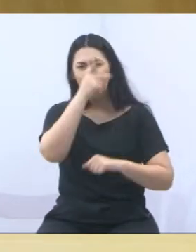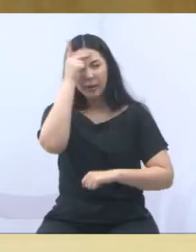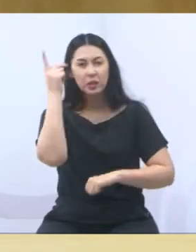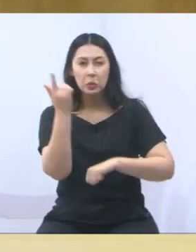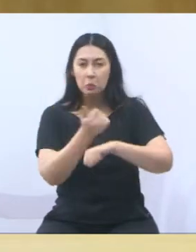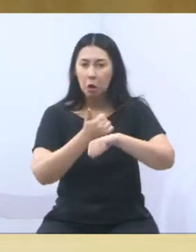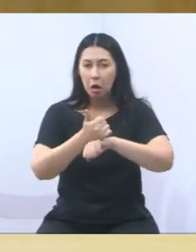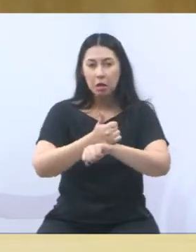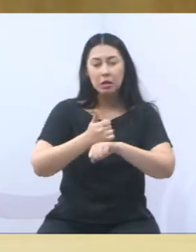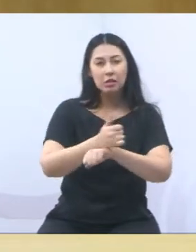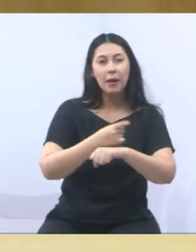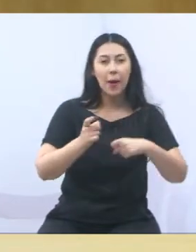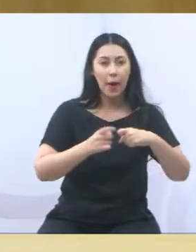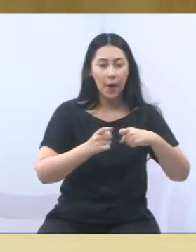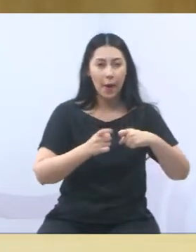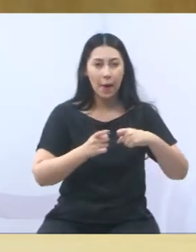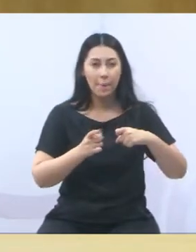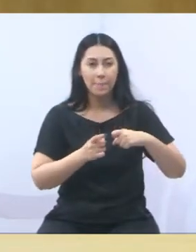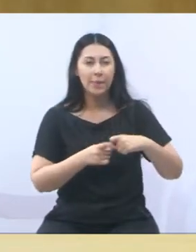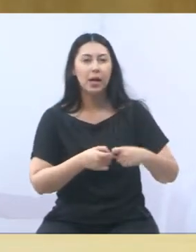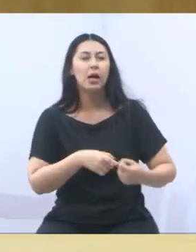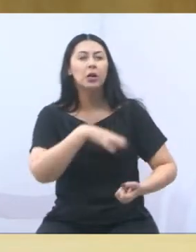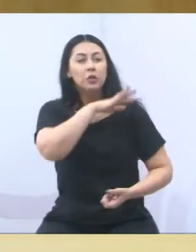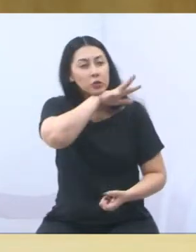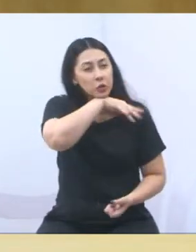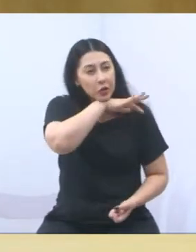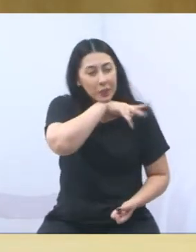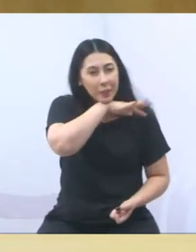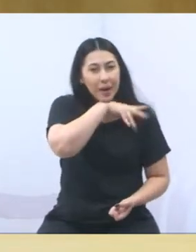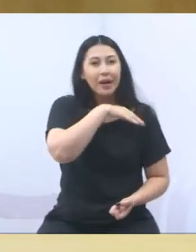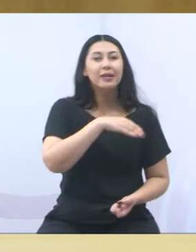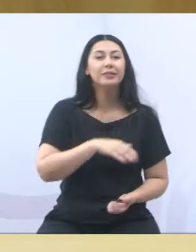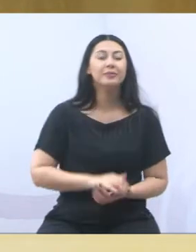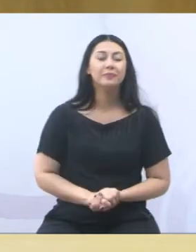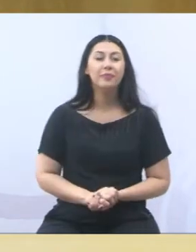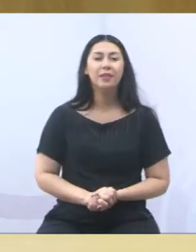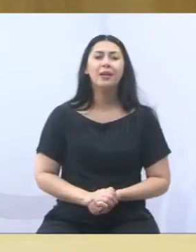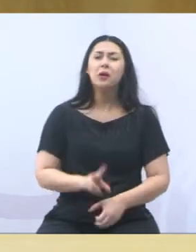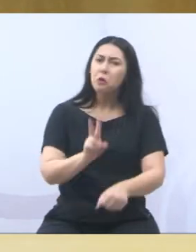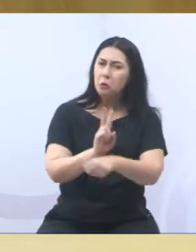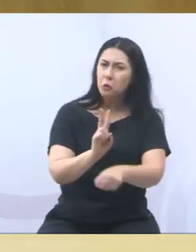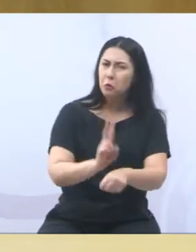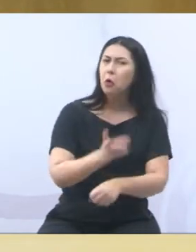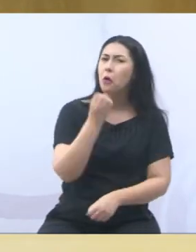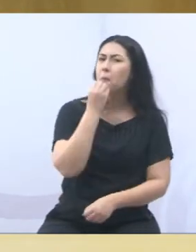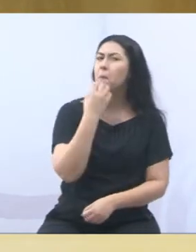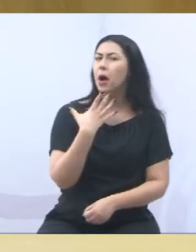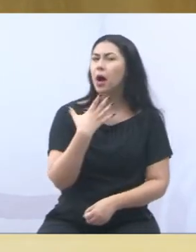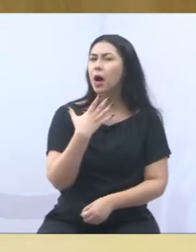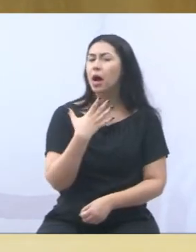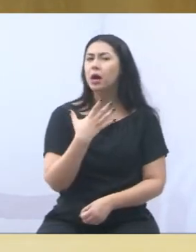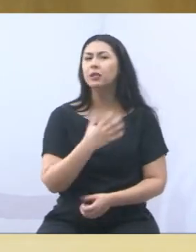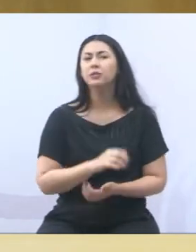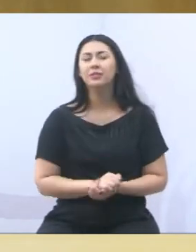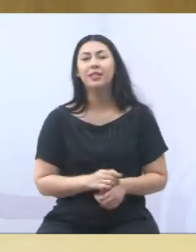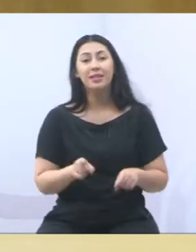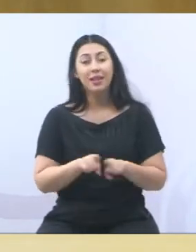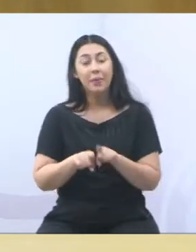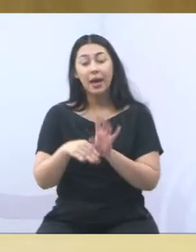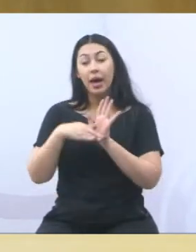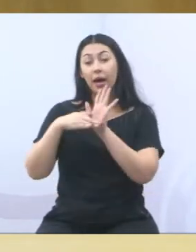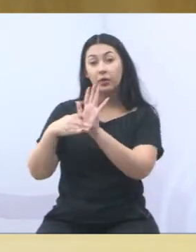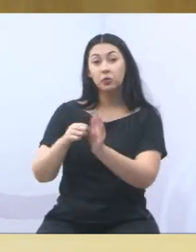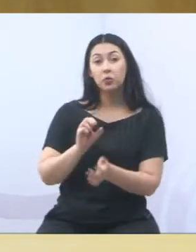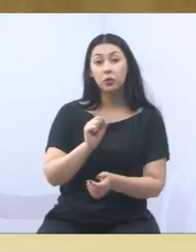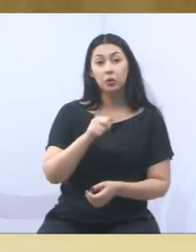veterinários, principalmente da Clínica For Pets, que atende tão bem aos protetores e às ONGs de proteção aos animais